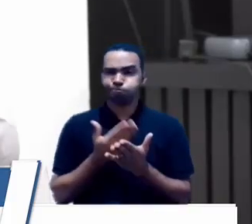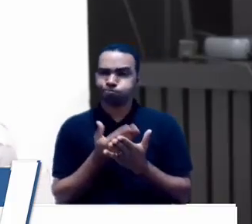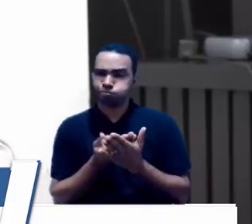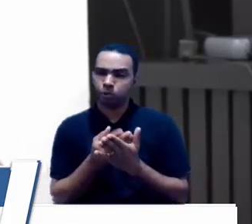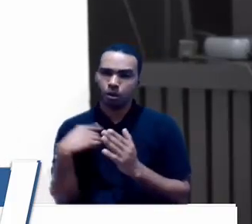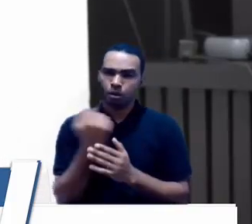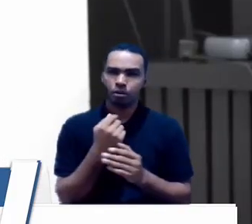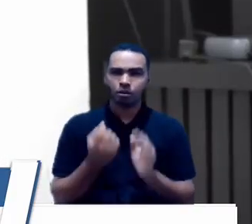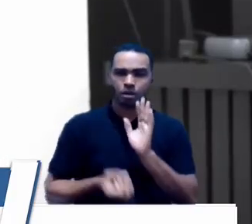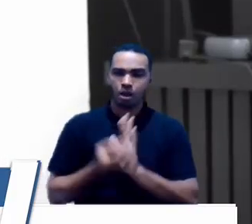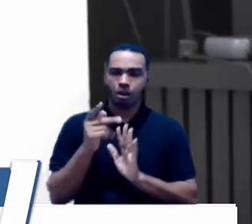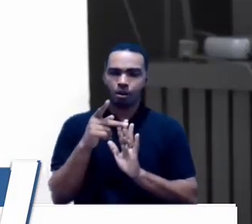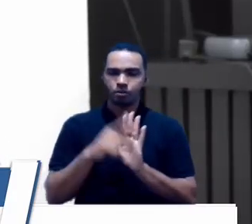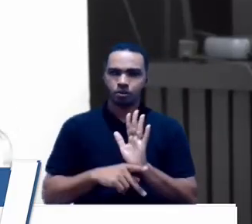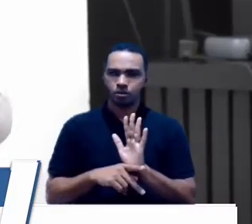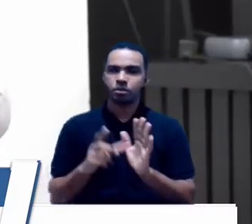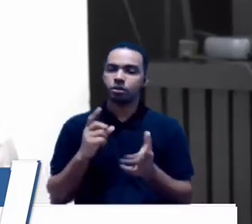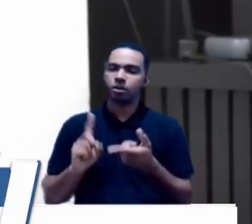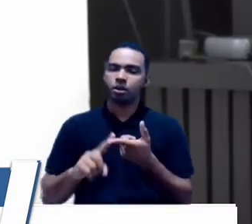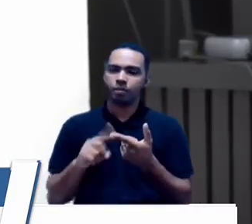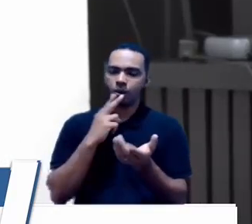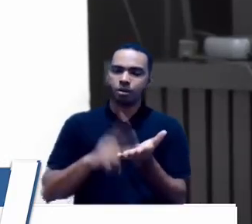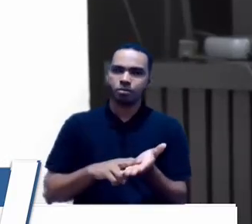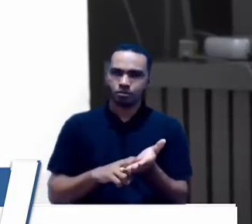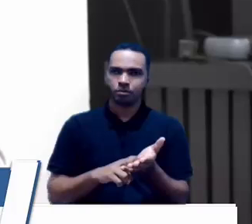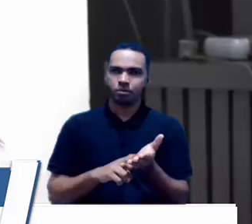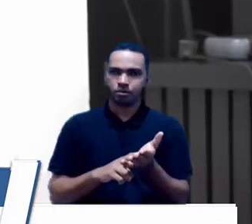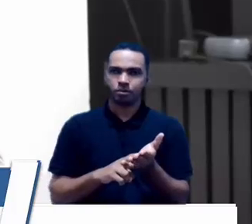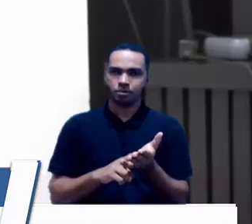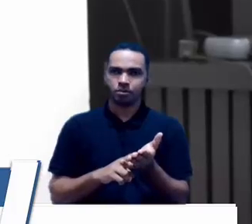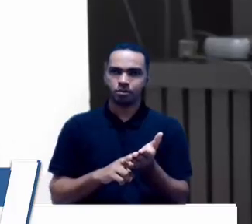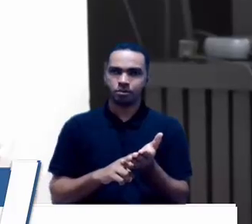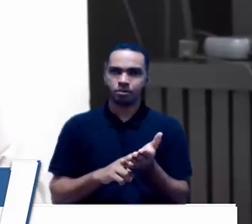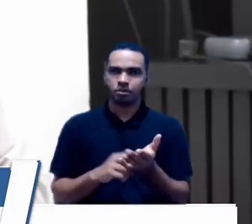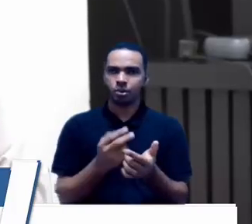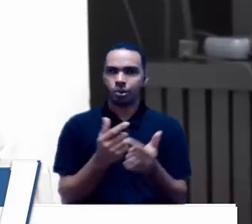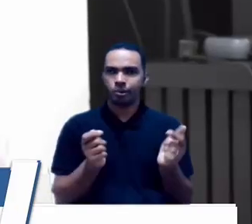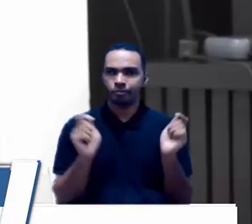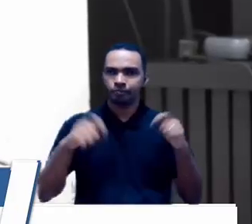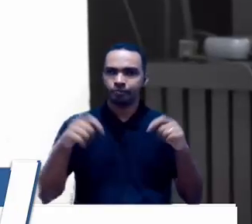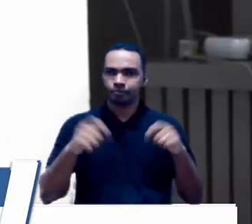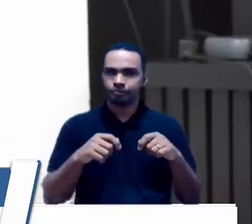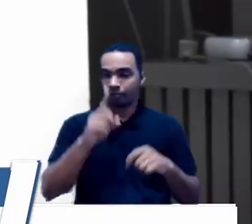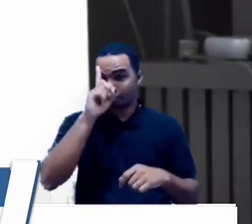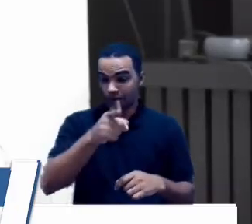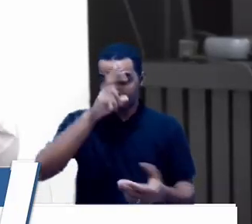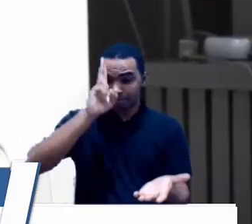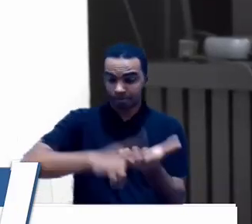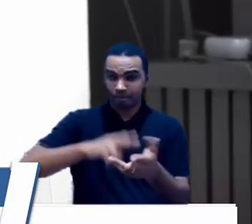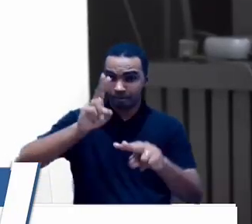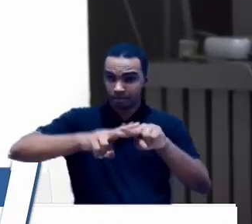projeto, inclusive com multa, né? Igual, nós não temos competência para poder mandar prender, mas umas coisas dessa